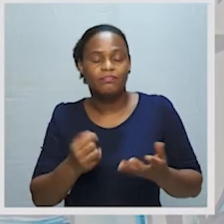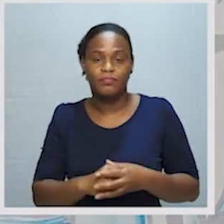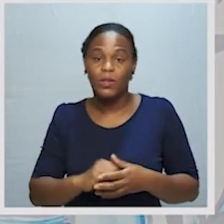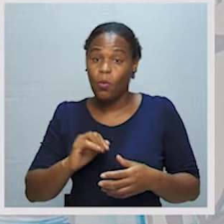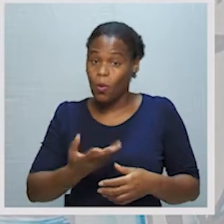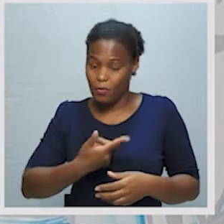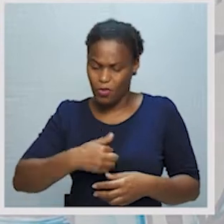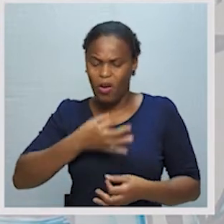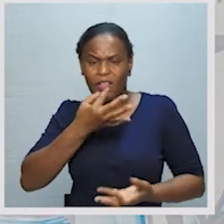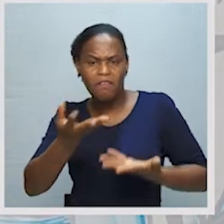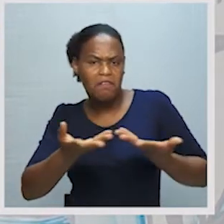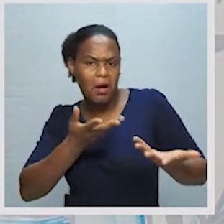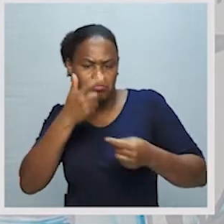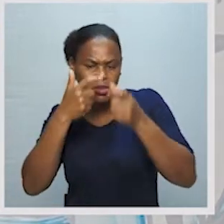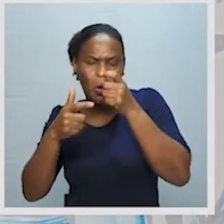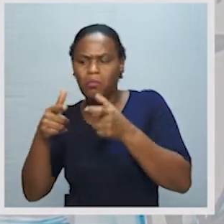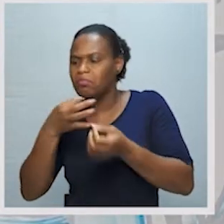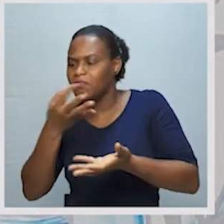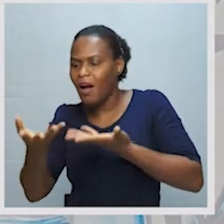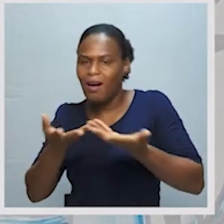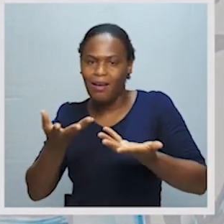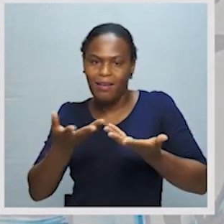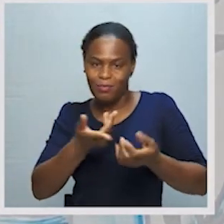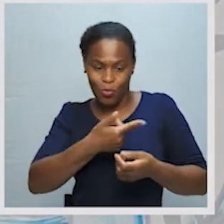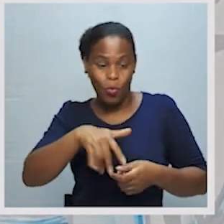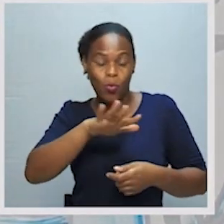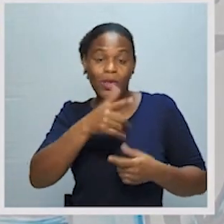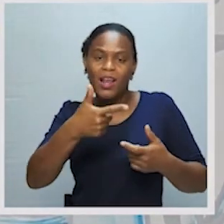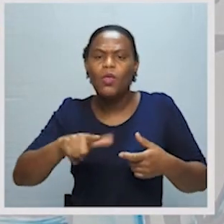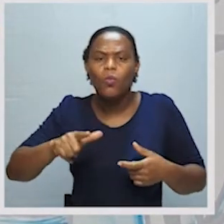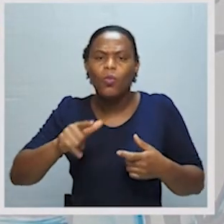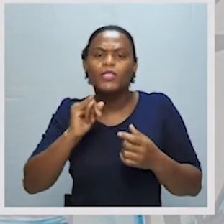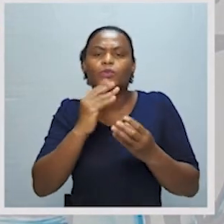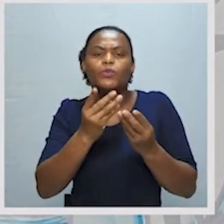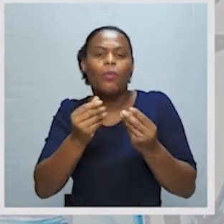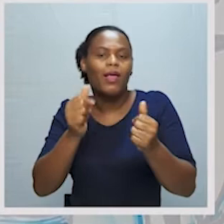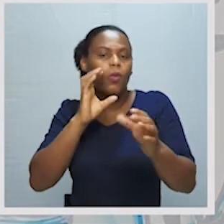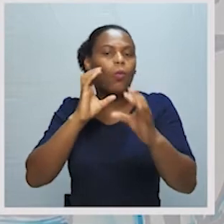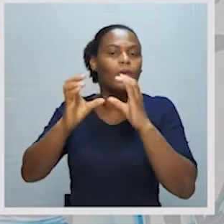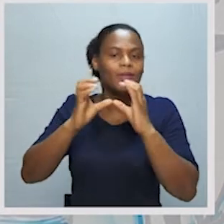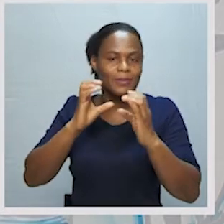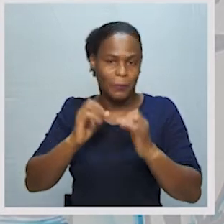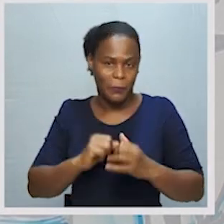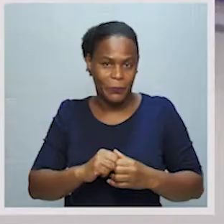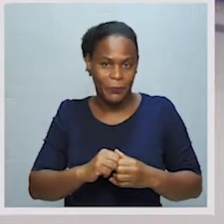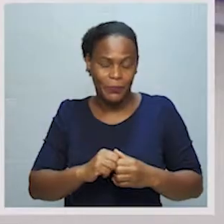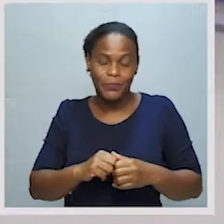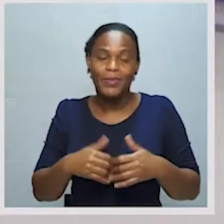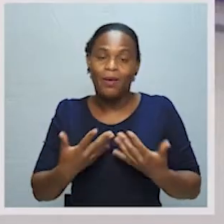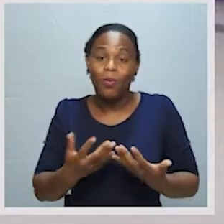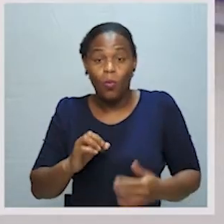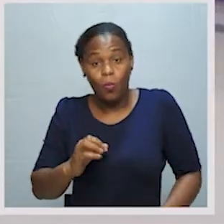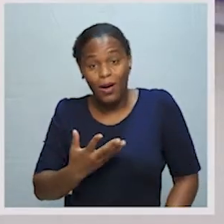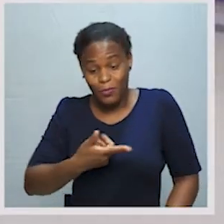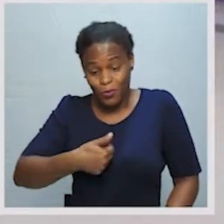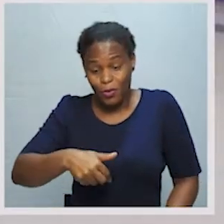isto. Quando nós conversamos com alguém, nós utilizamos a língua como sendo um instrumento de comunicação.